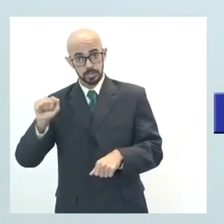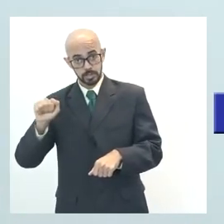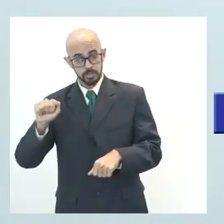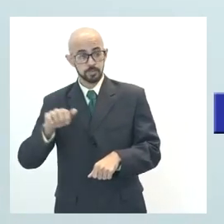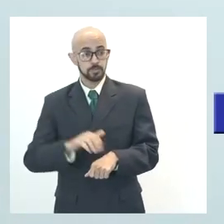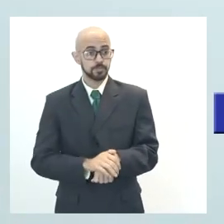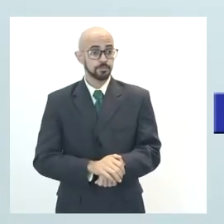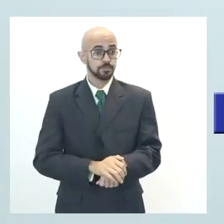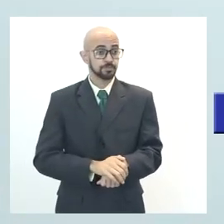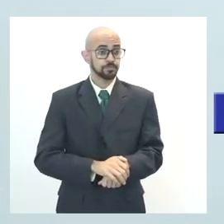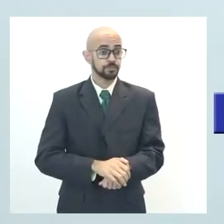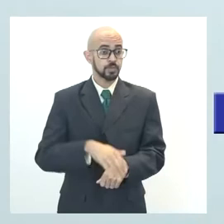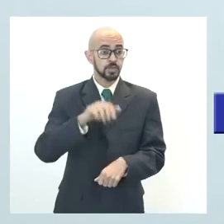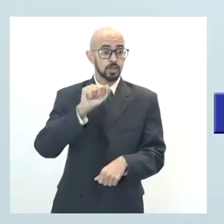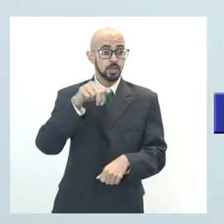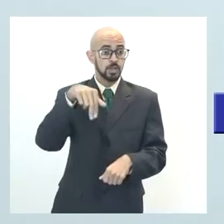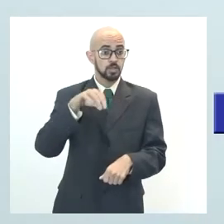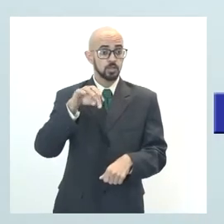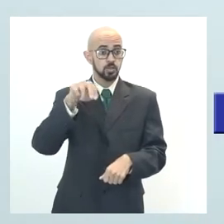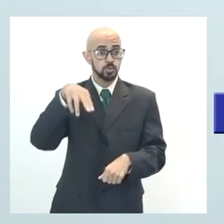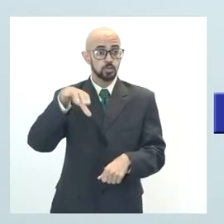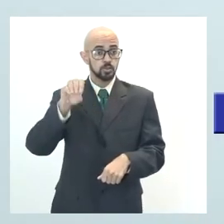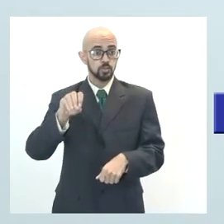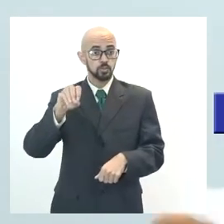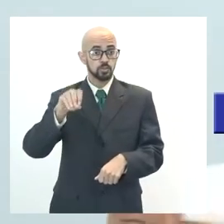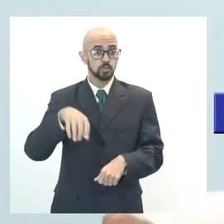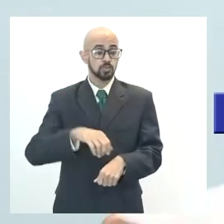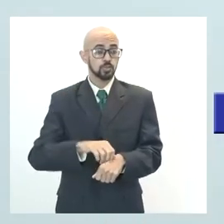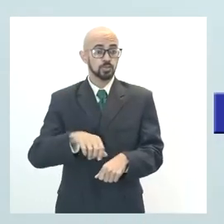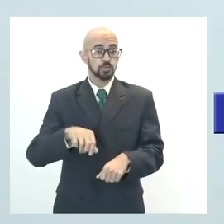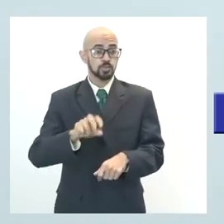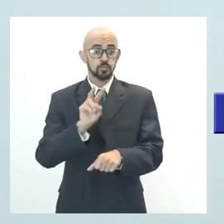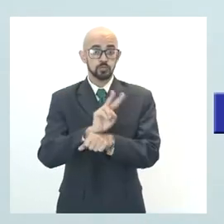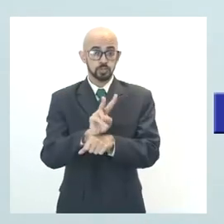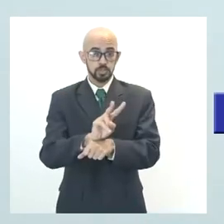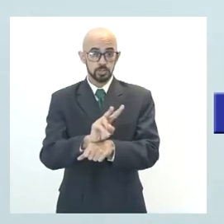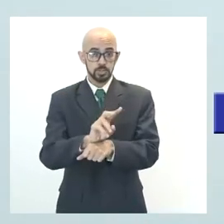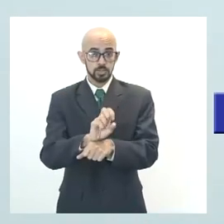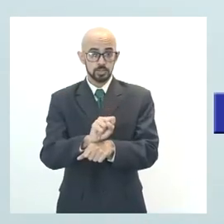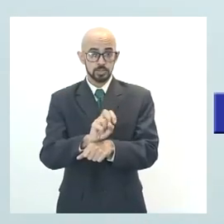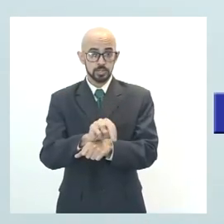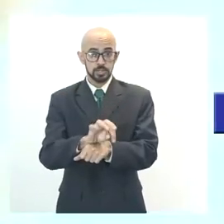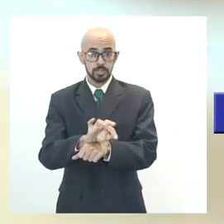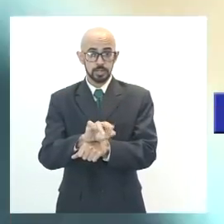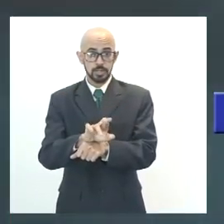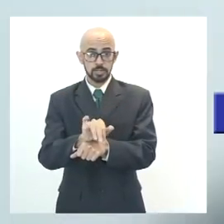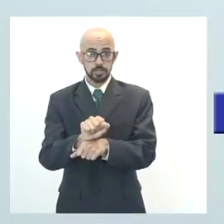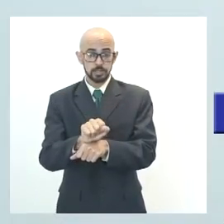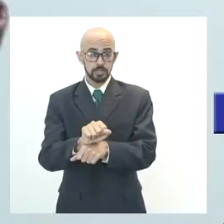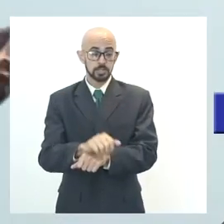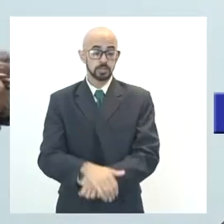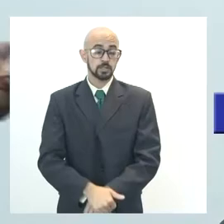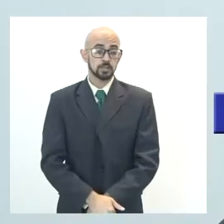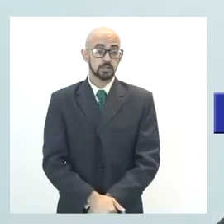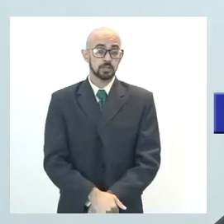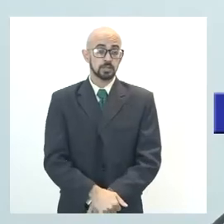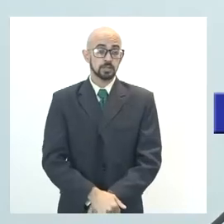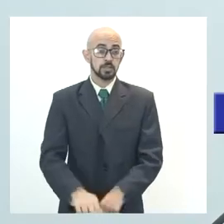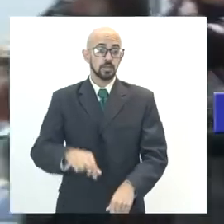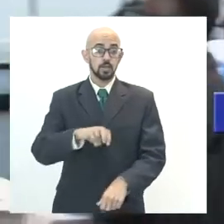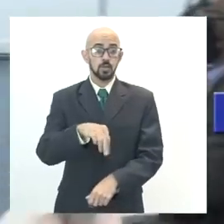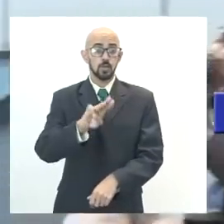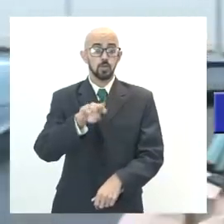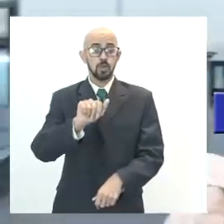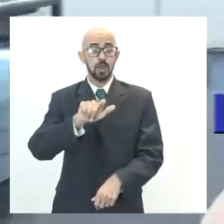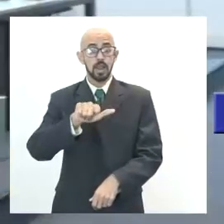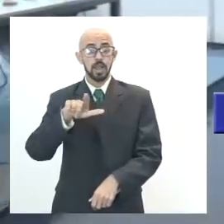Antônio Silva odontólogo vigilância sanitária o Wallace